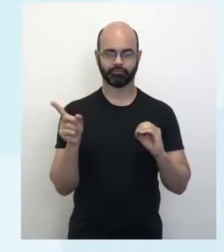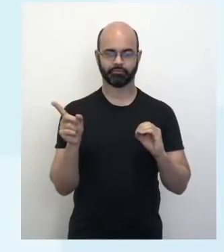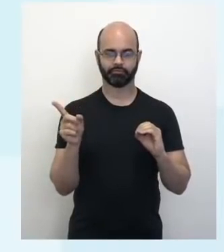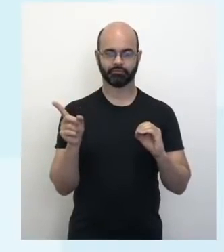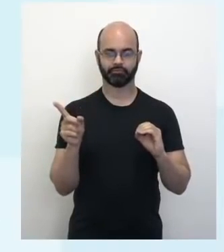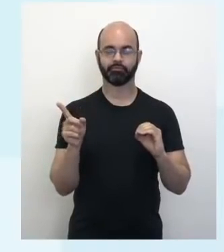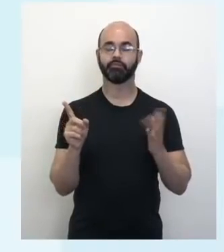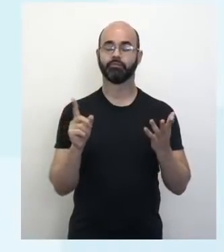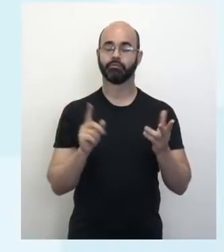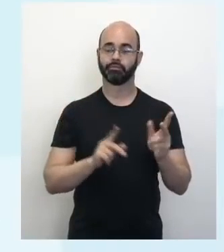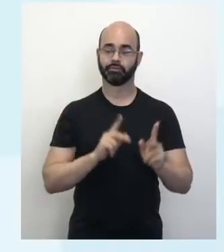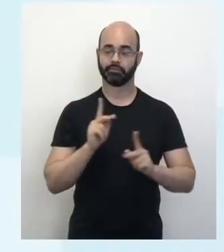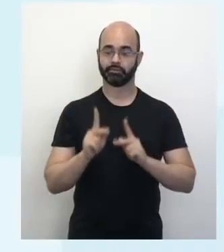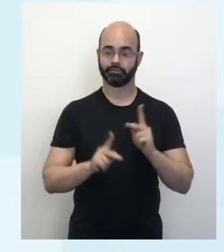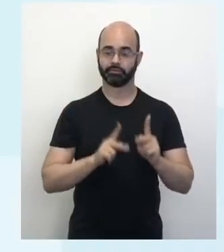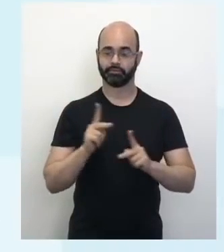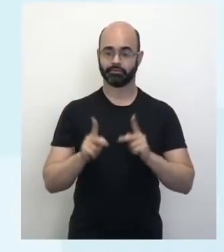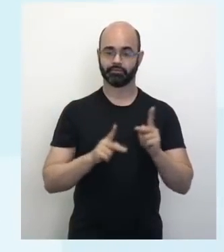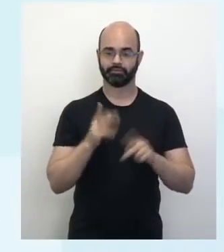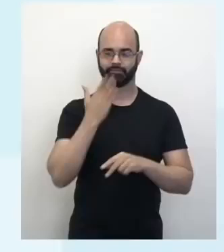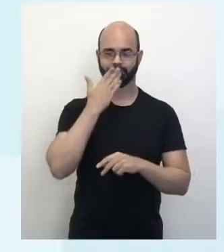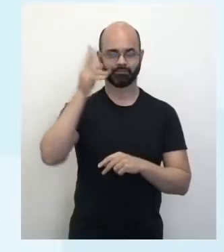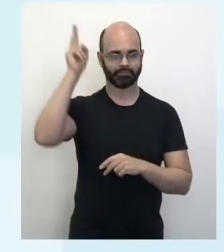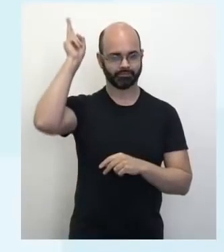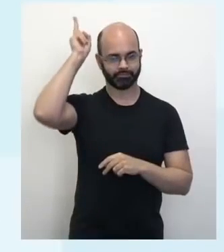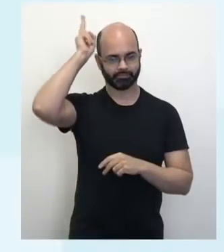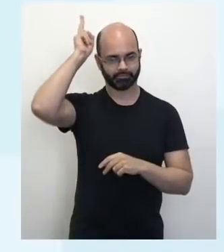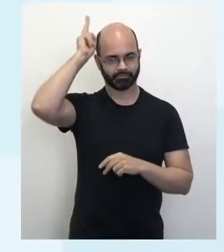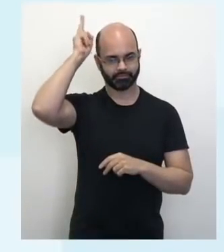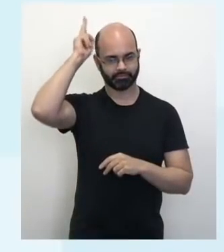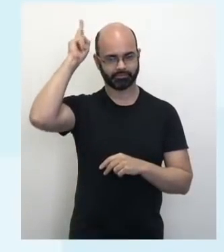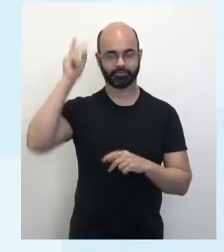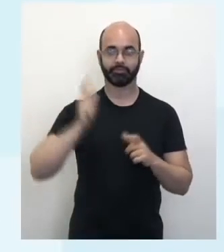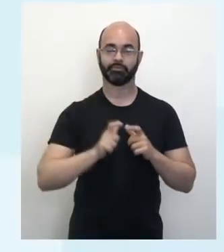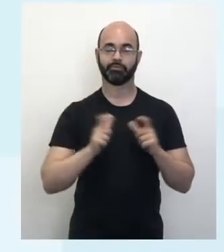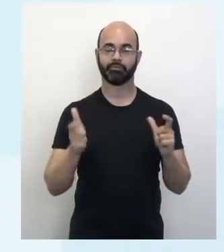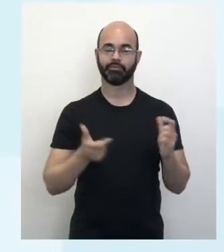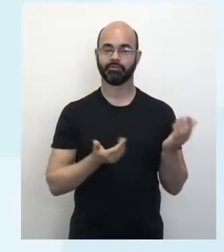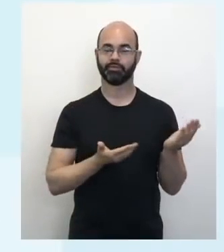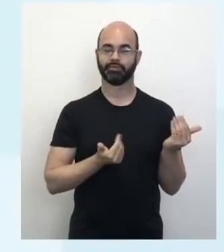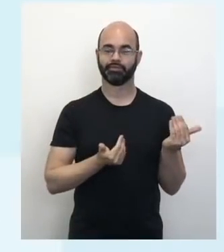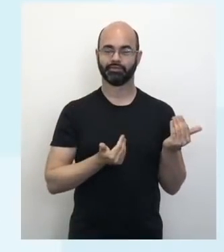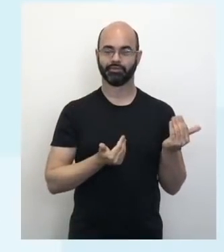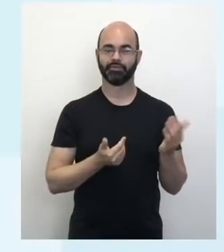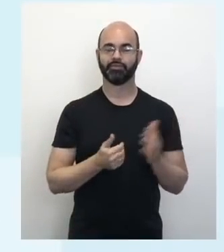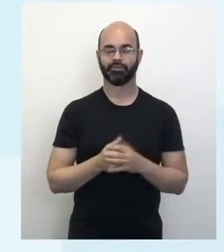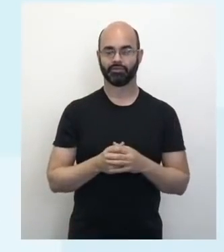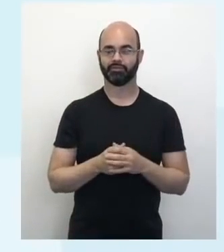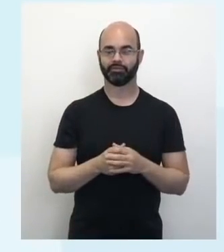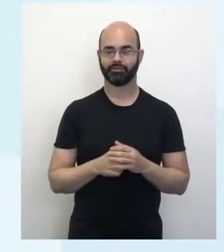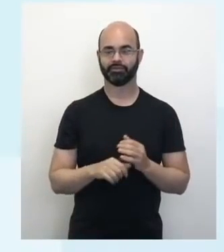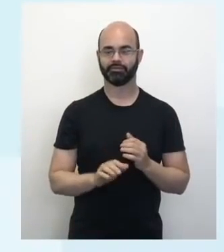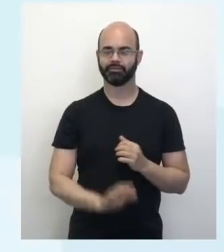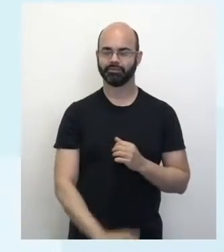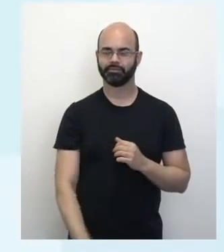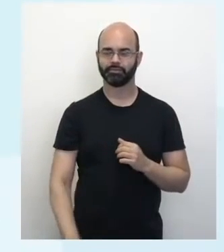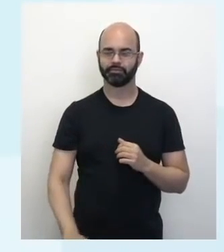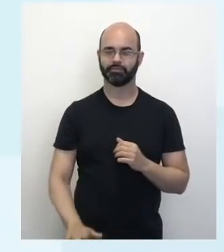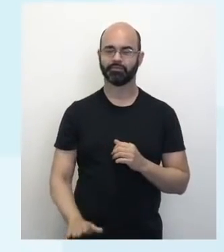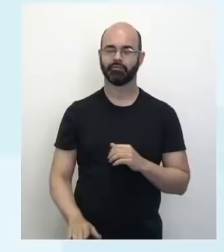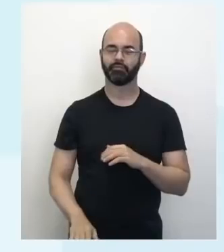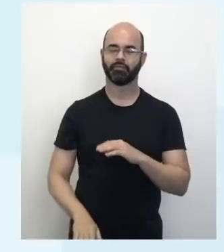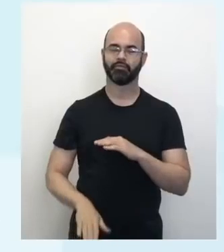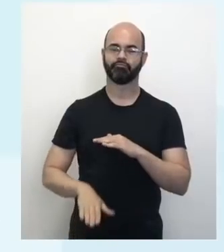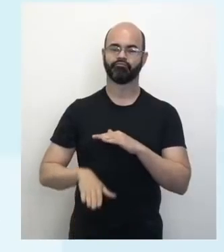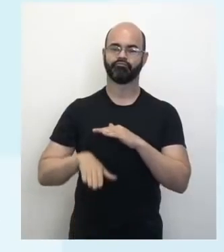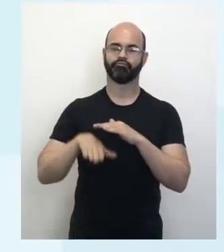população indígena é jovem, né, chegando da fase infantil até, né, a parte jovem aí, né,